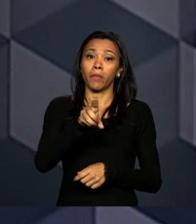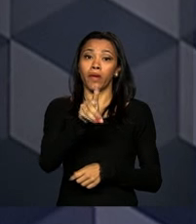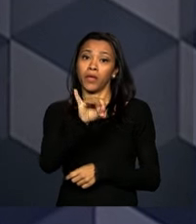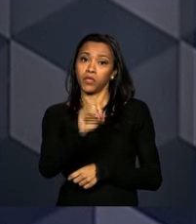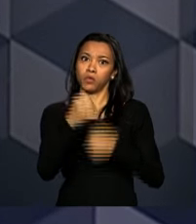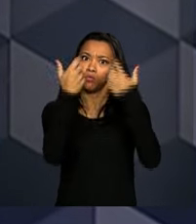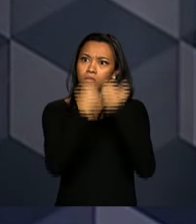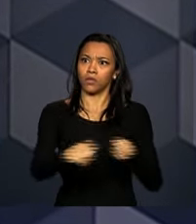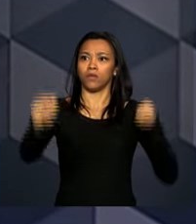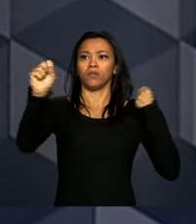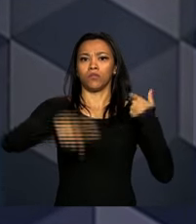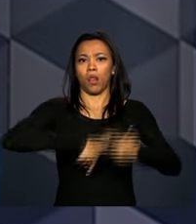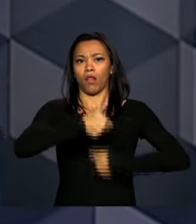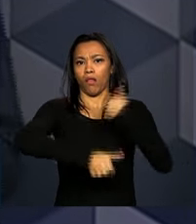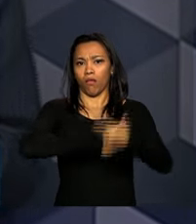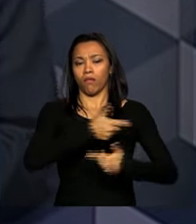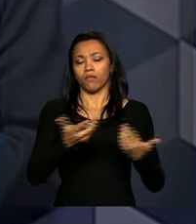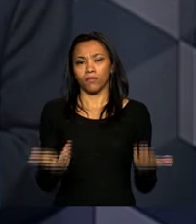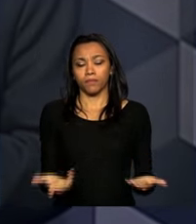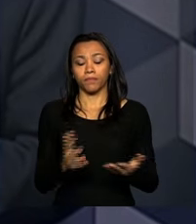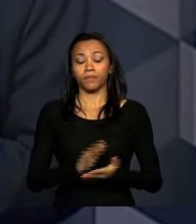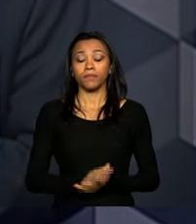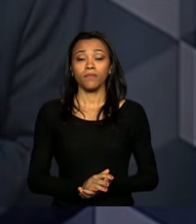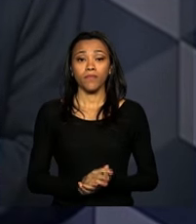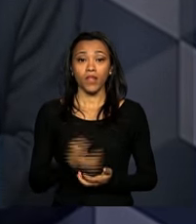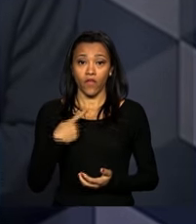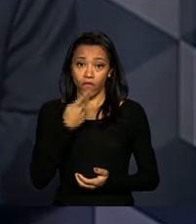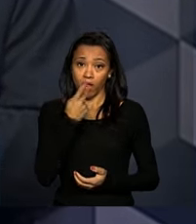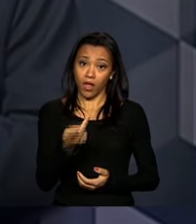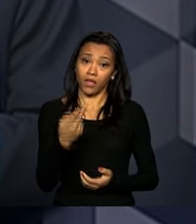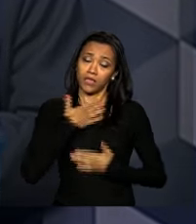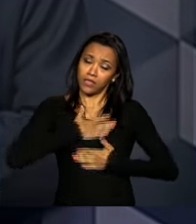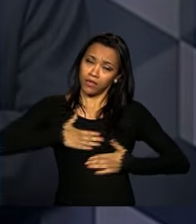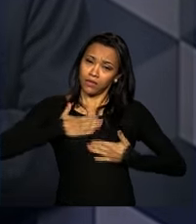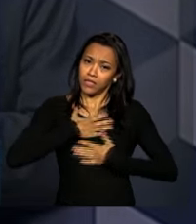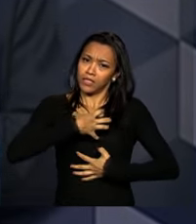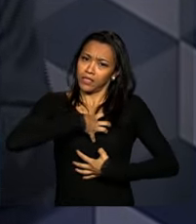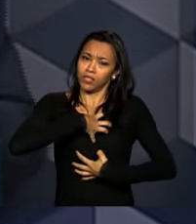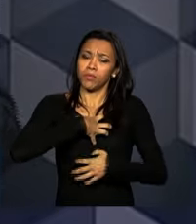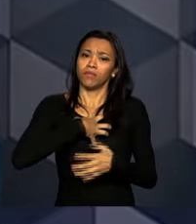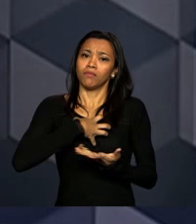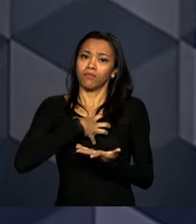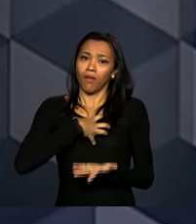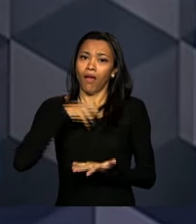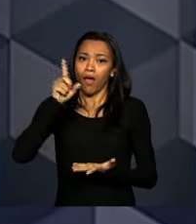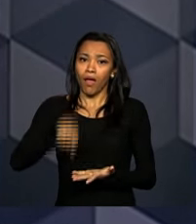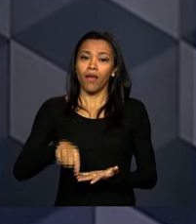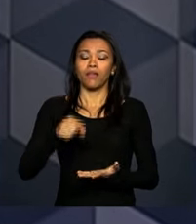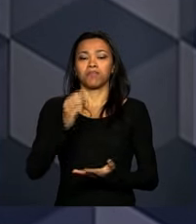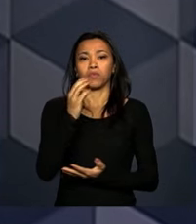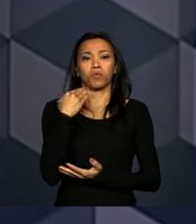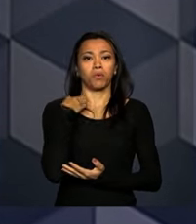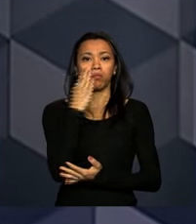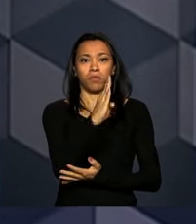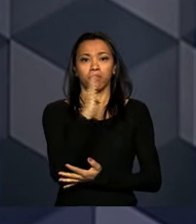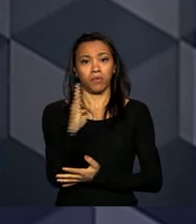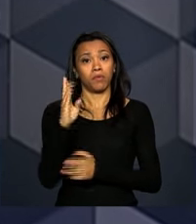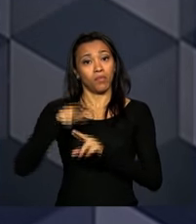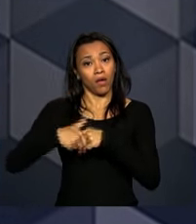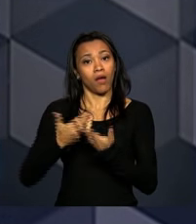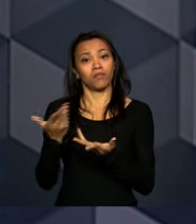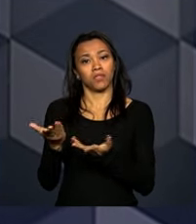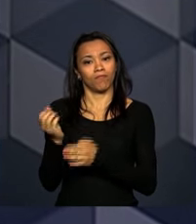Eu considero também, esse apreço pelo Banco do Brasil está vinculado ao reconhecimento que nós temos com relação à